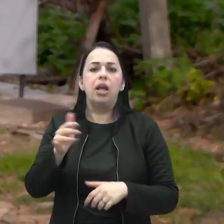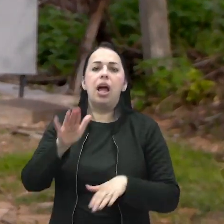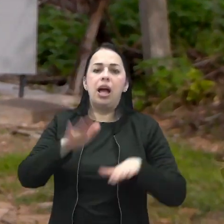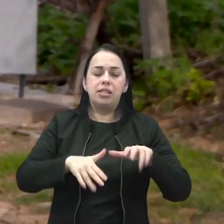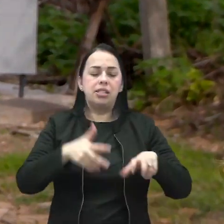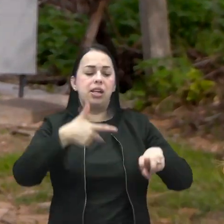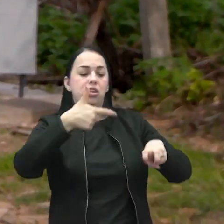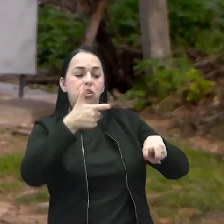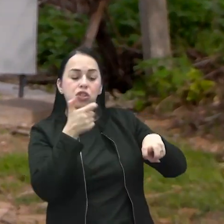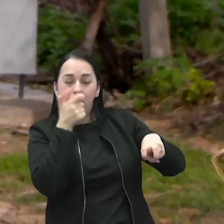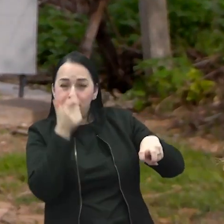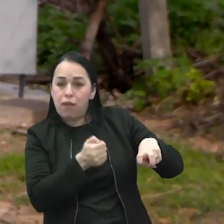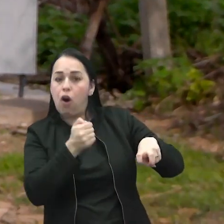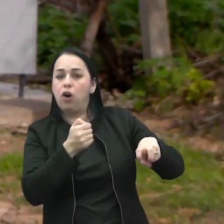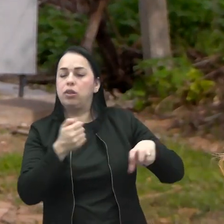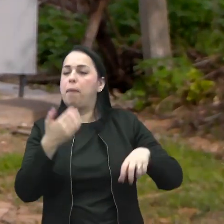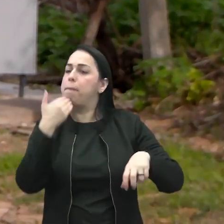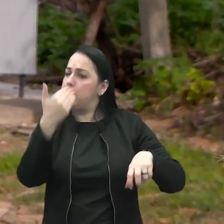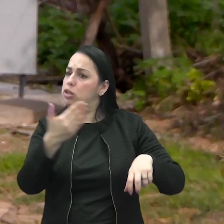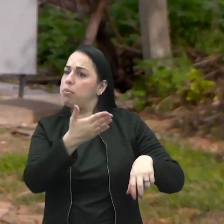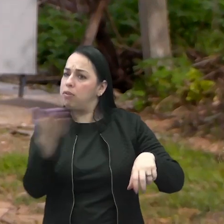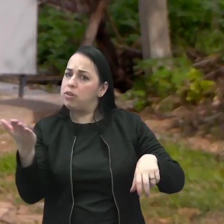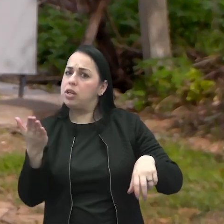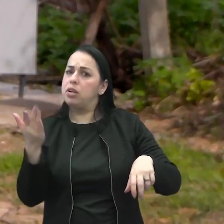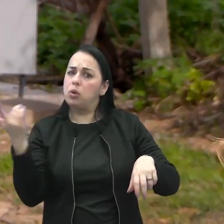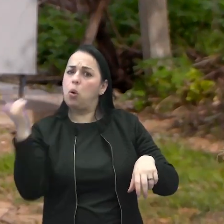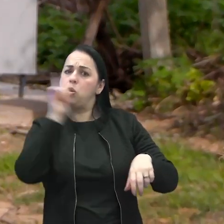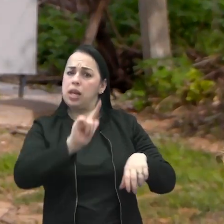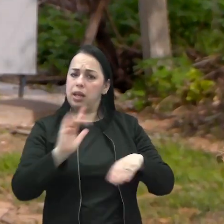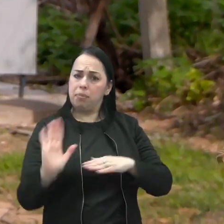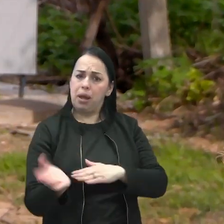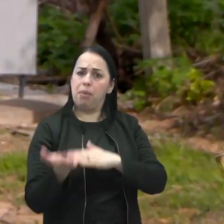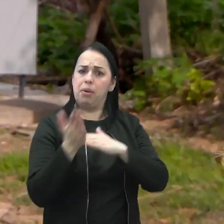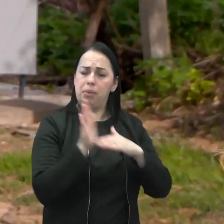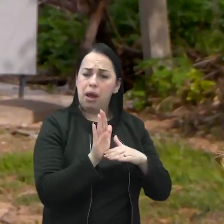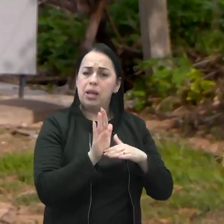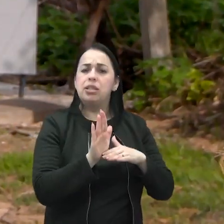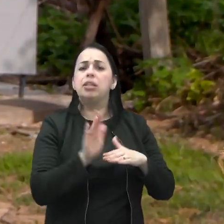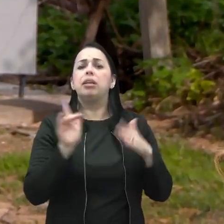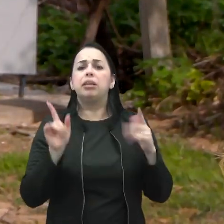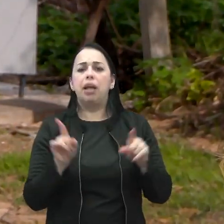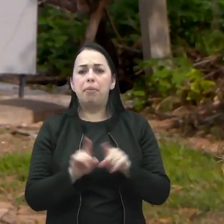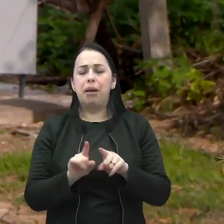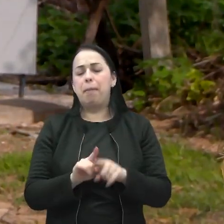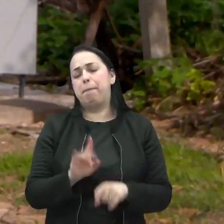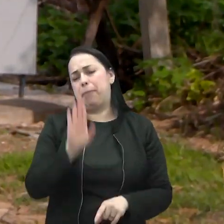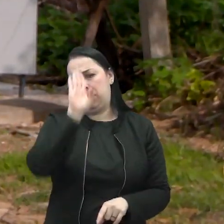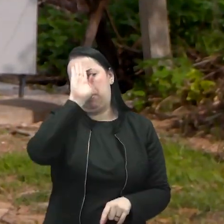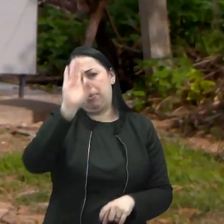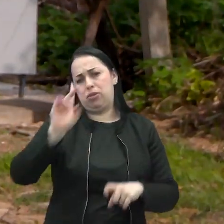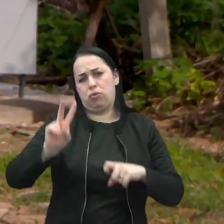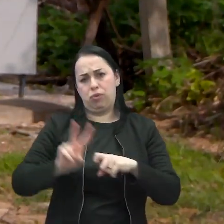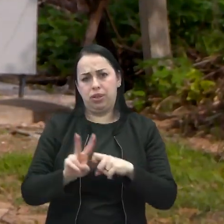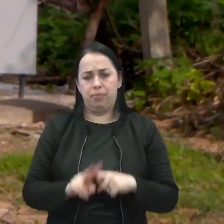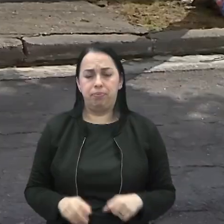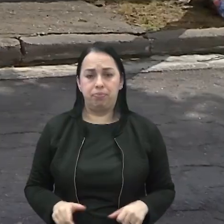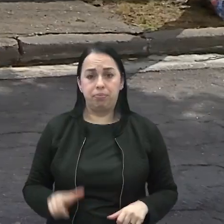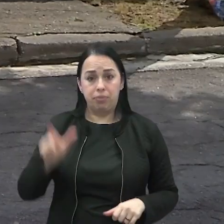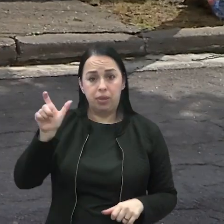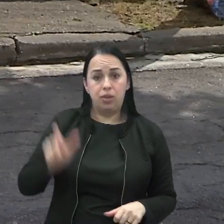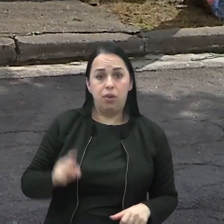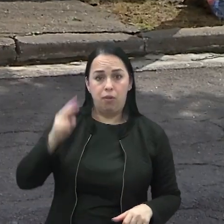eu faço vídeo, tiro foto, posto nas redes sociais pedindo se alguém consegue nos ajudar com algo, principalmente com consulta